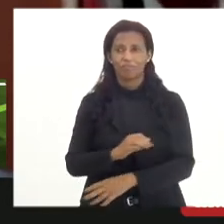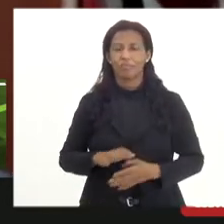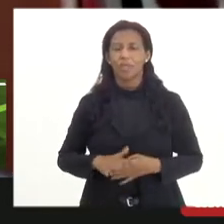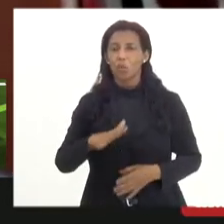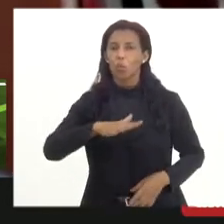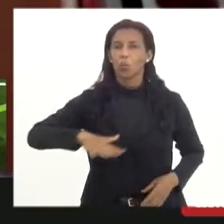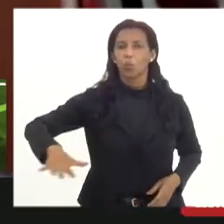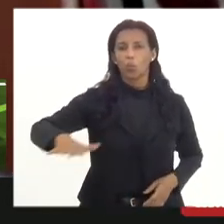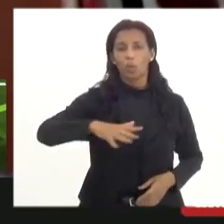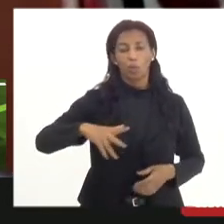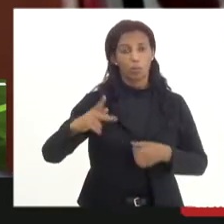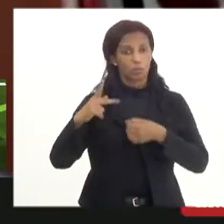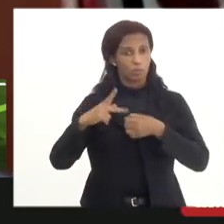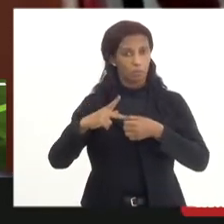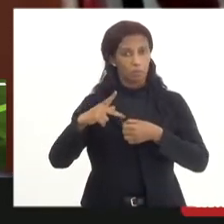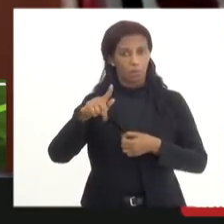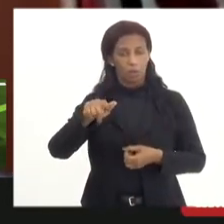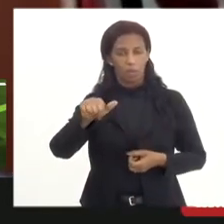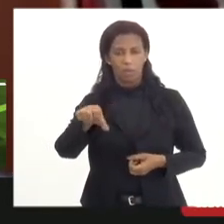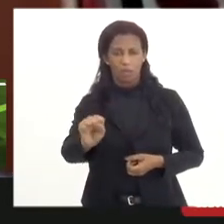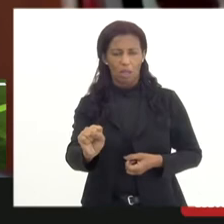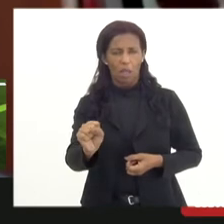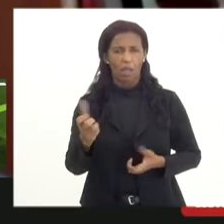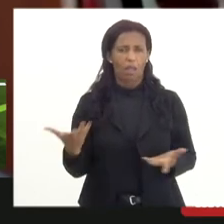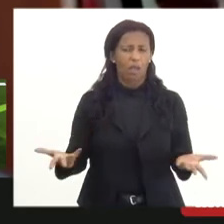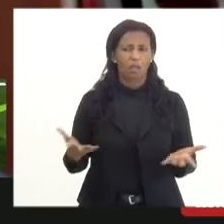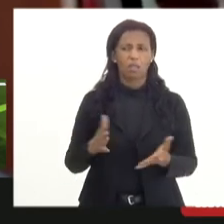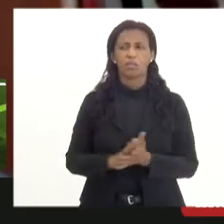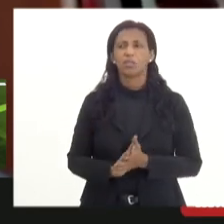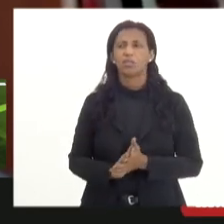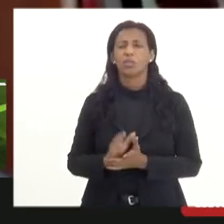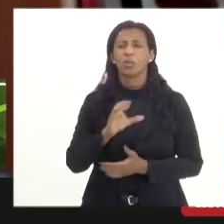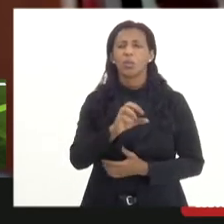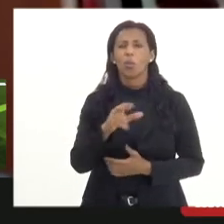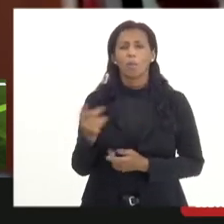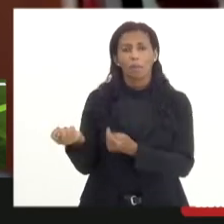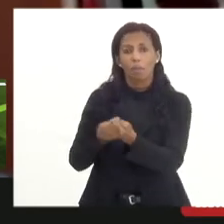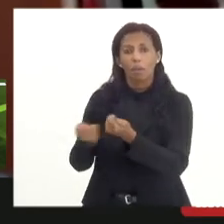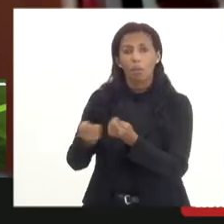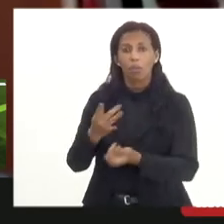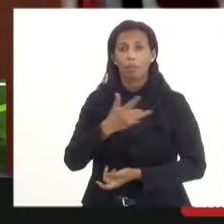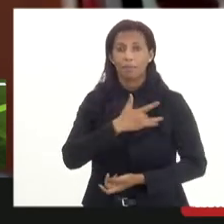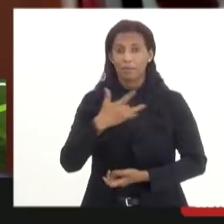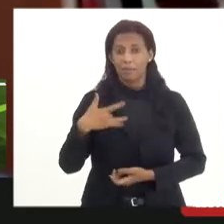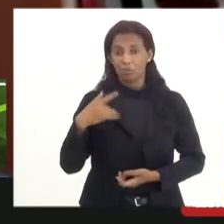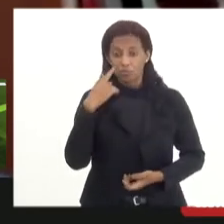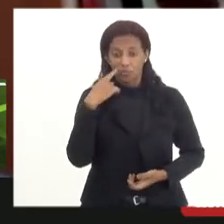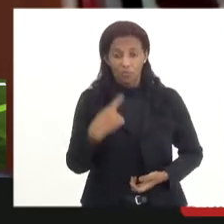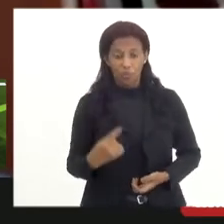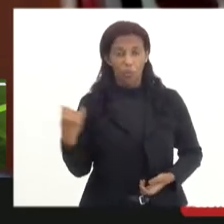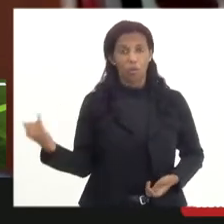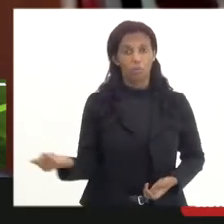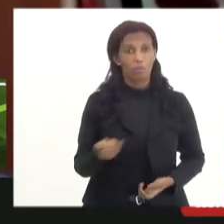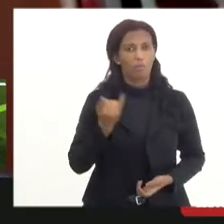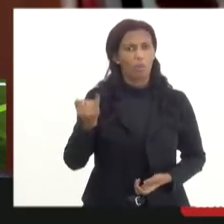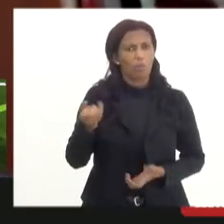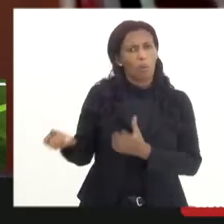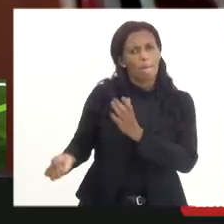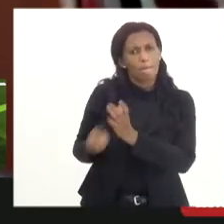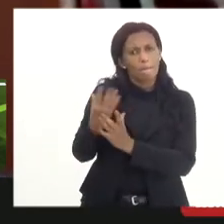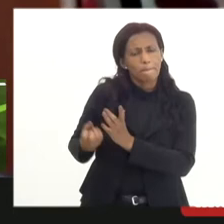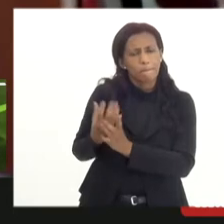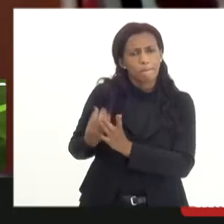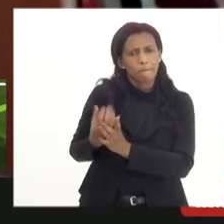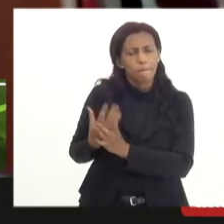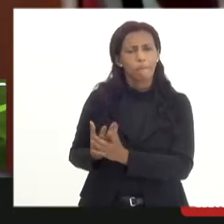do complexo petróleo e gás, no campo da chamado complexo da economia da saúde, a gente viu a importância de produzir internamente,